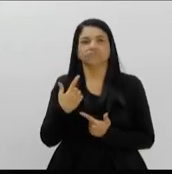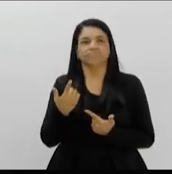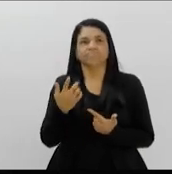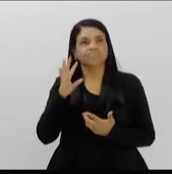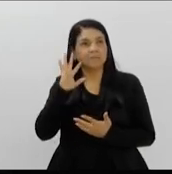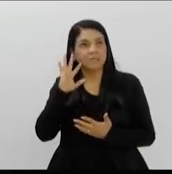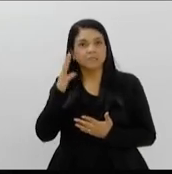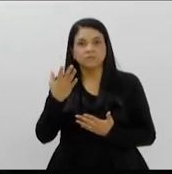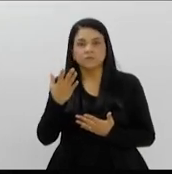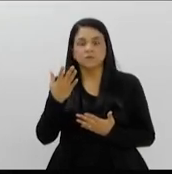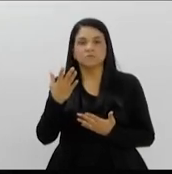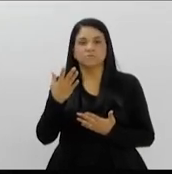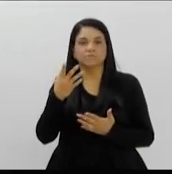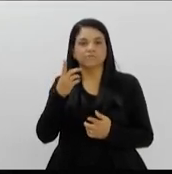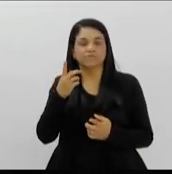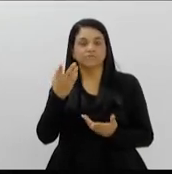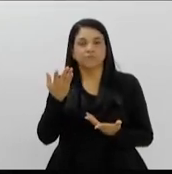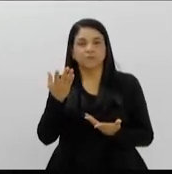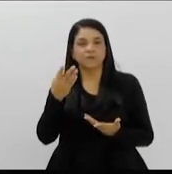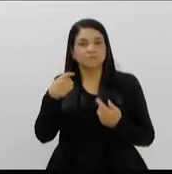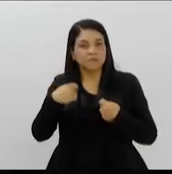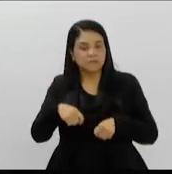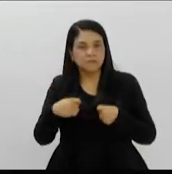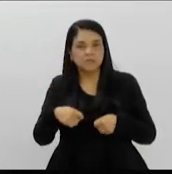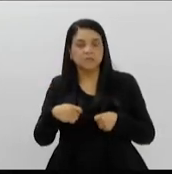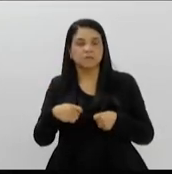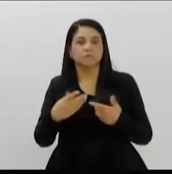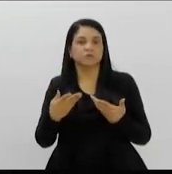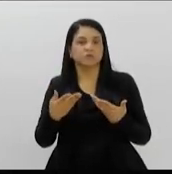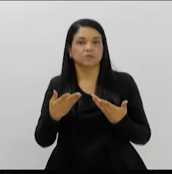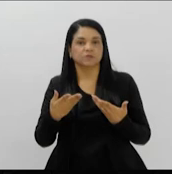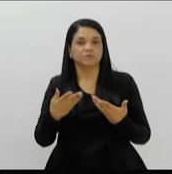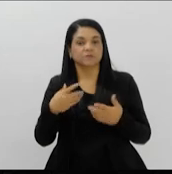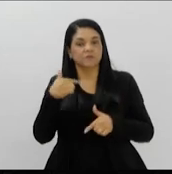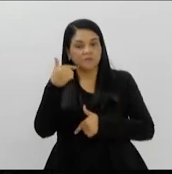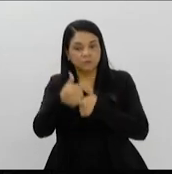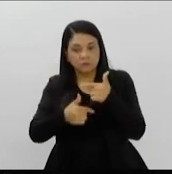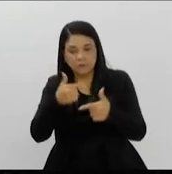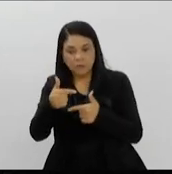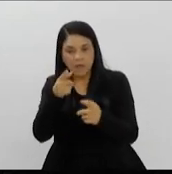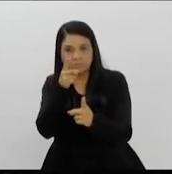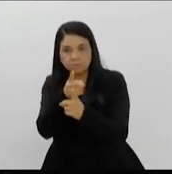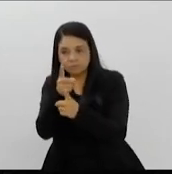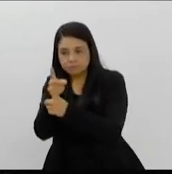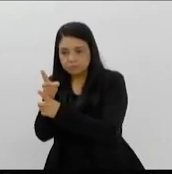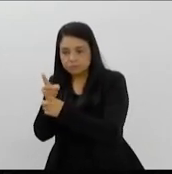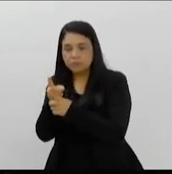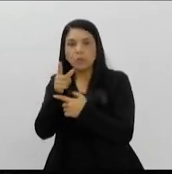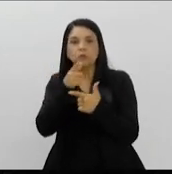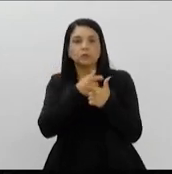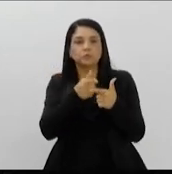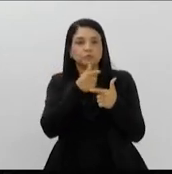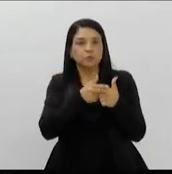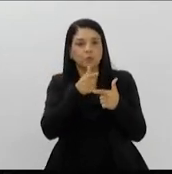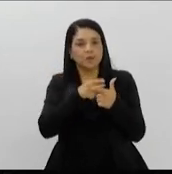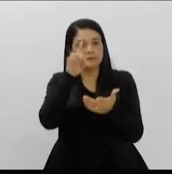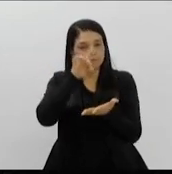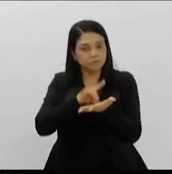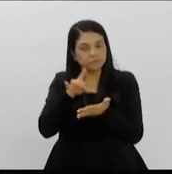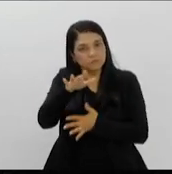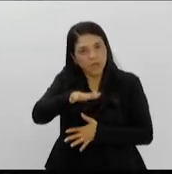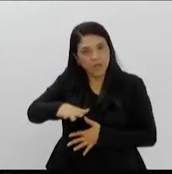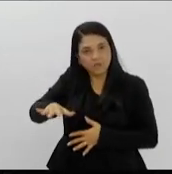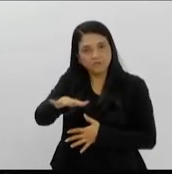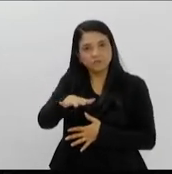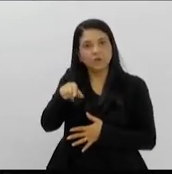maneira elementar, mas que a gente vai trabalhar para identificar quais são os problemas reais daquela região